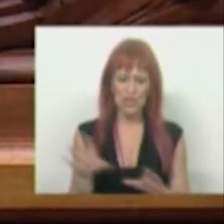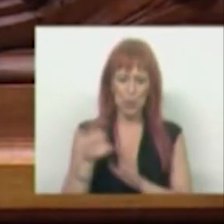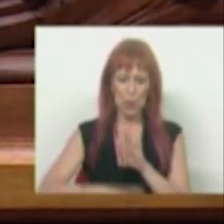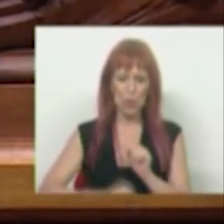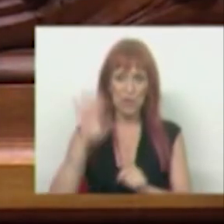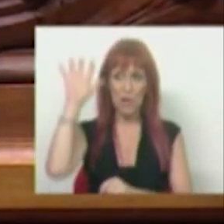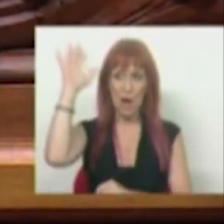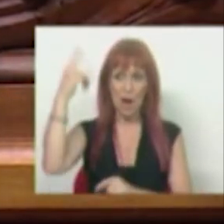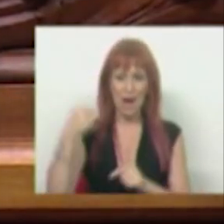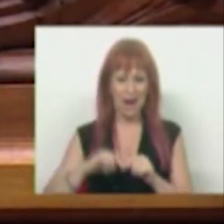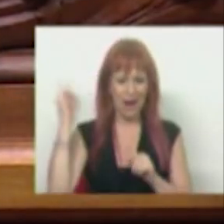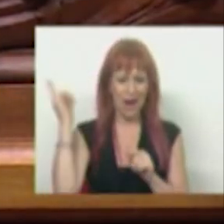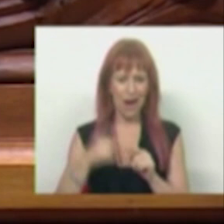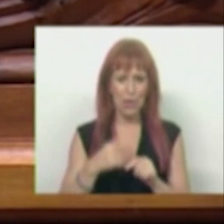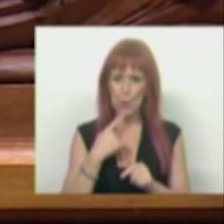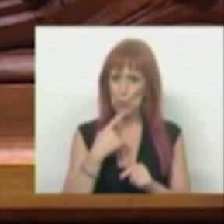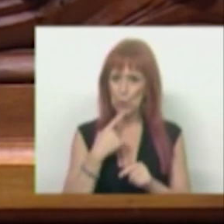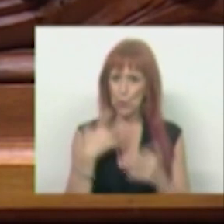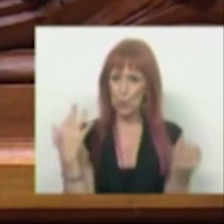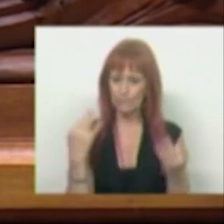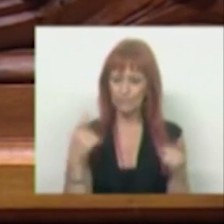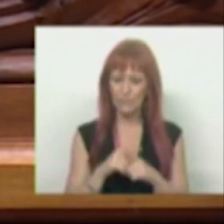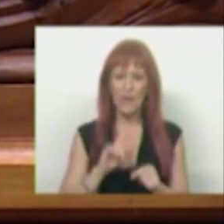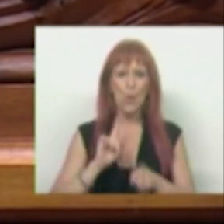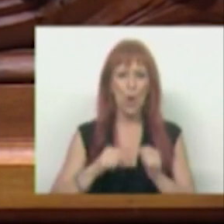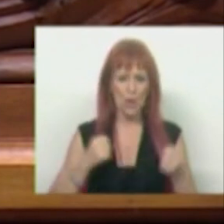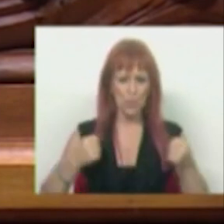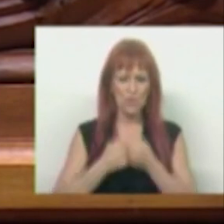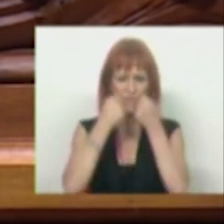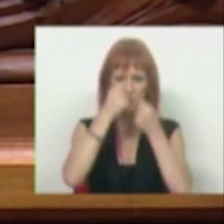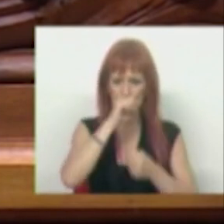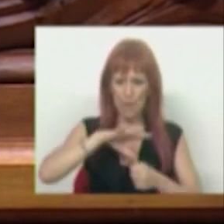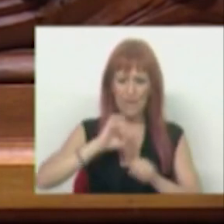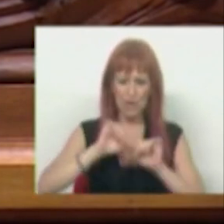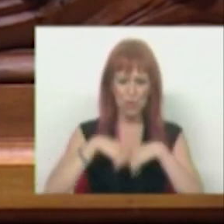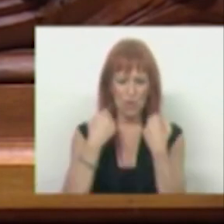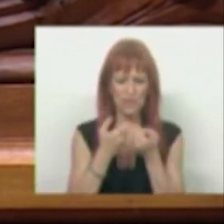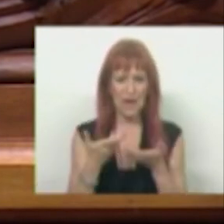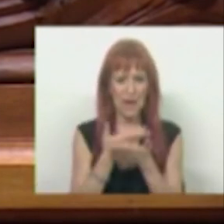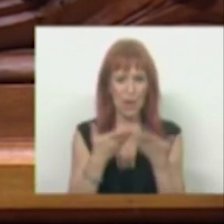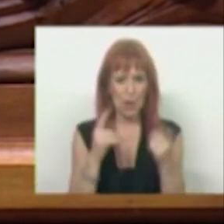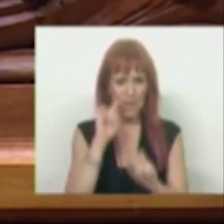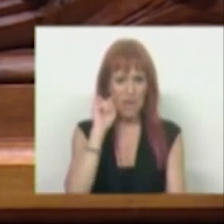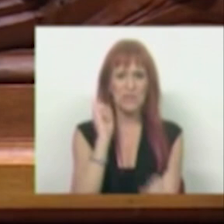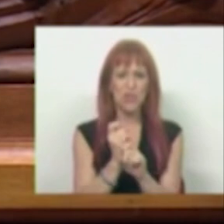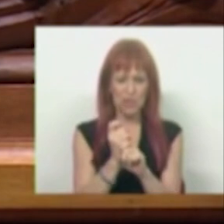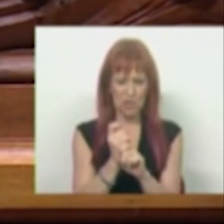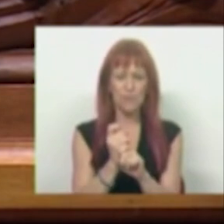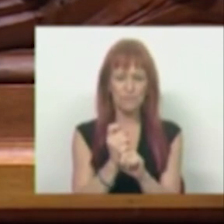condições meteorológicas deste ano são extremas, constituindo um desafio ambiental, social e económico exigente.